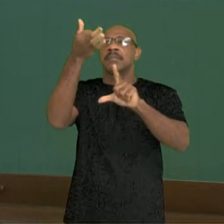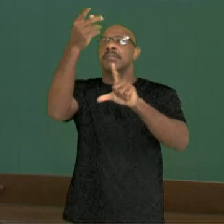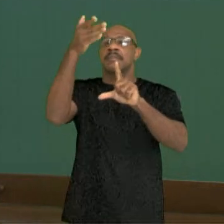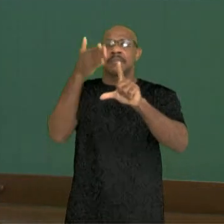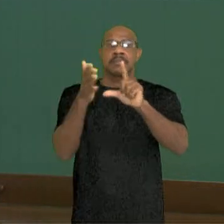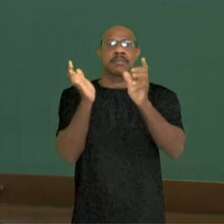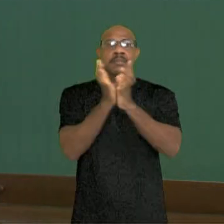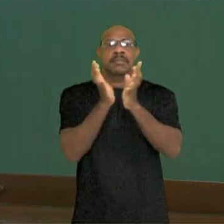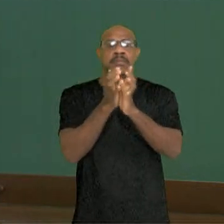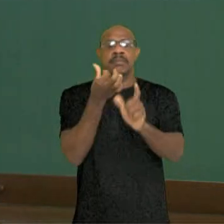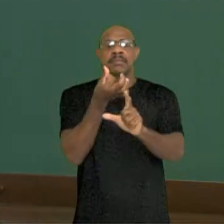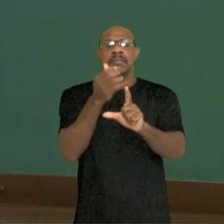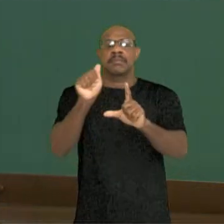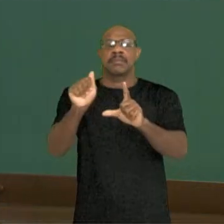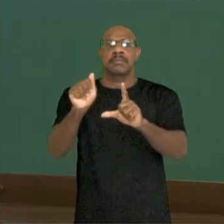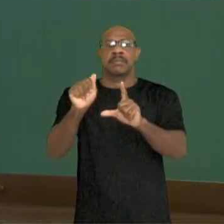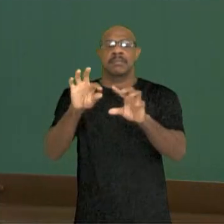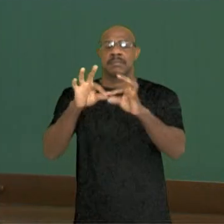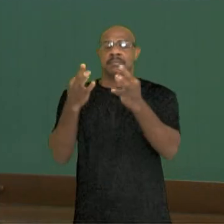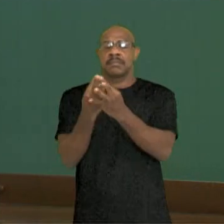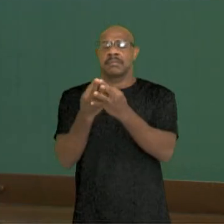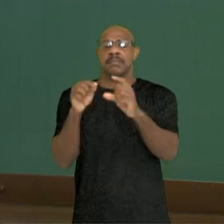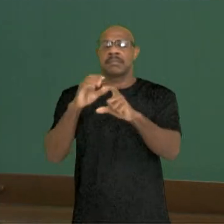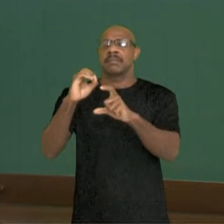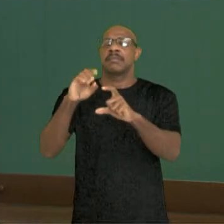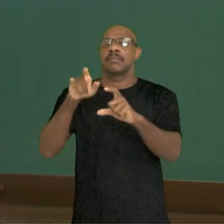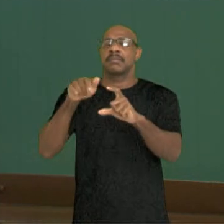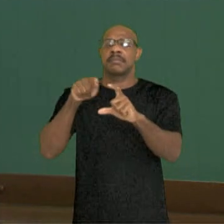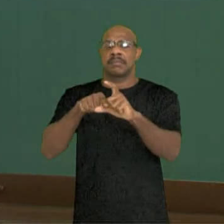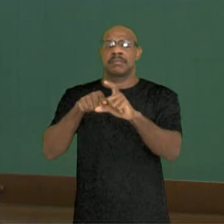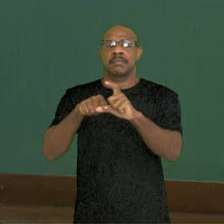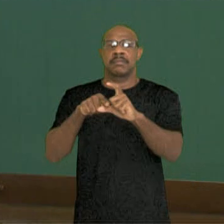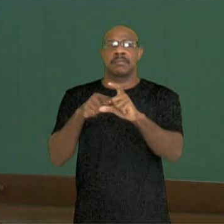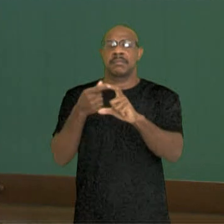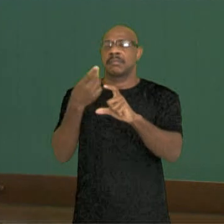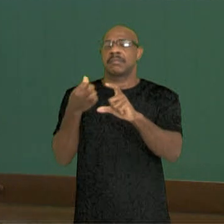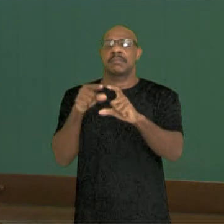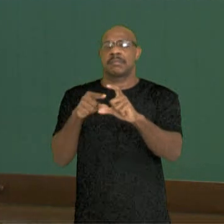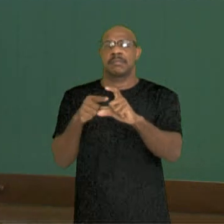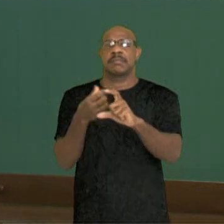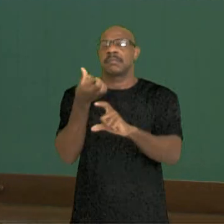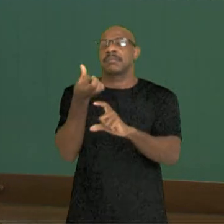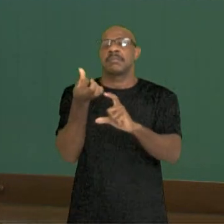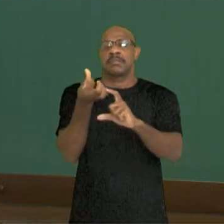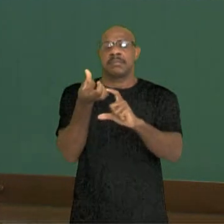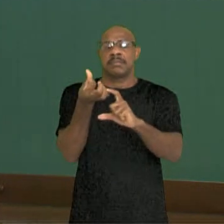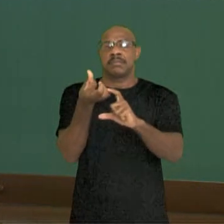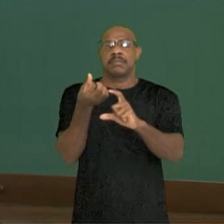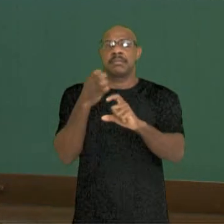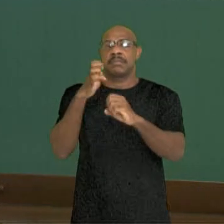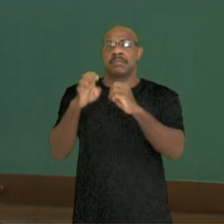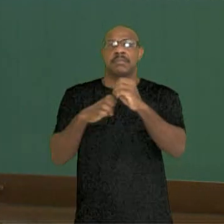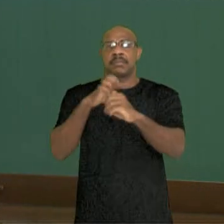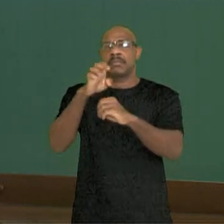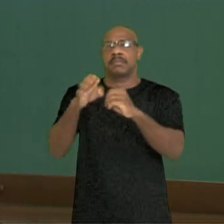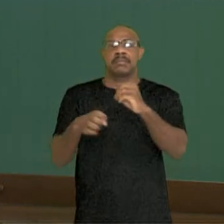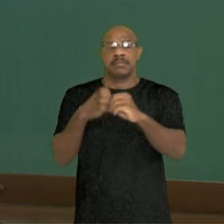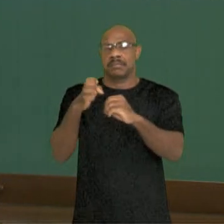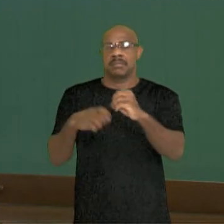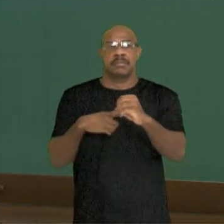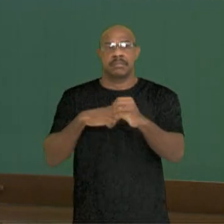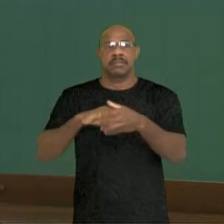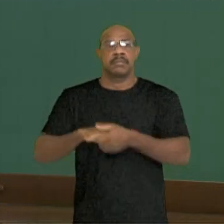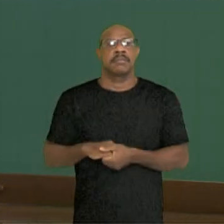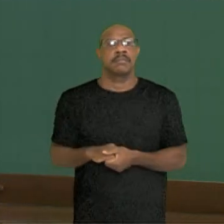grupo 6A, ou família do oxigênio. 16, 6 elétrons no último nível. Ah, tá, professor, tudo bem.